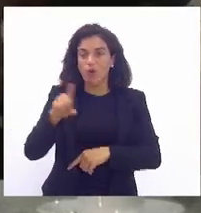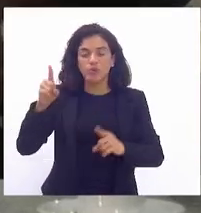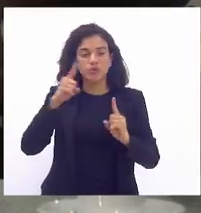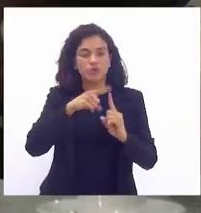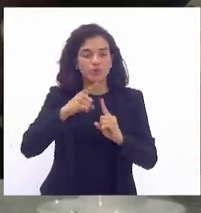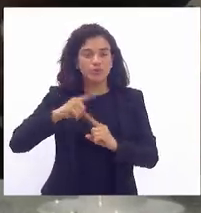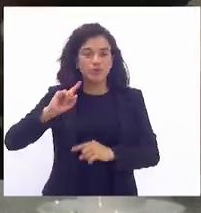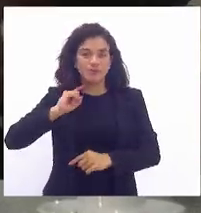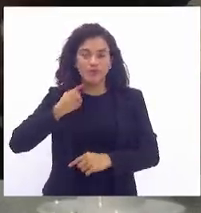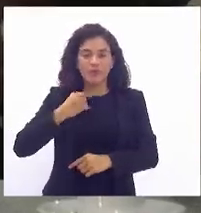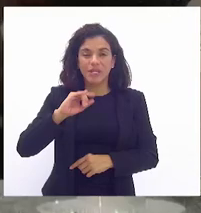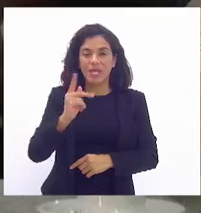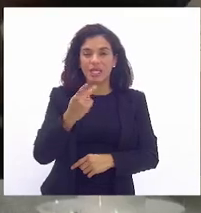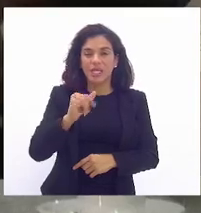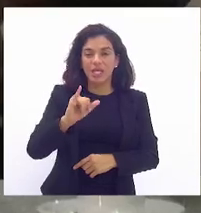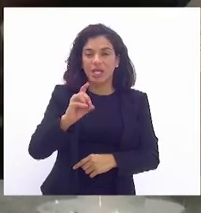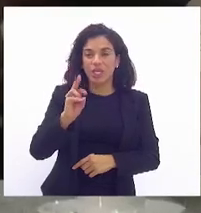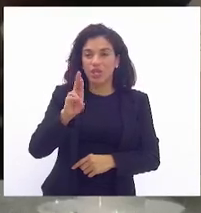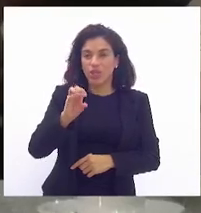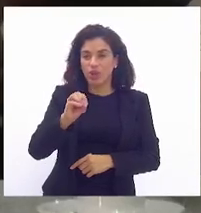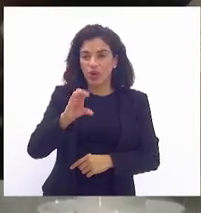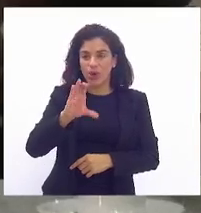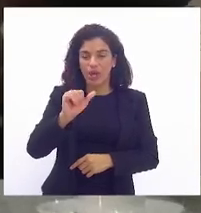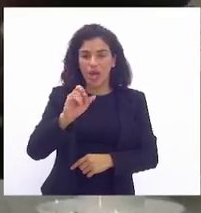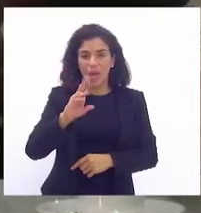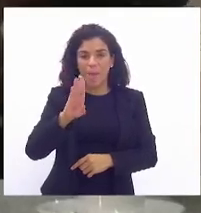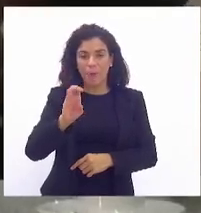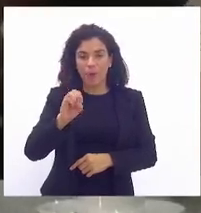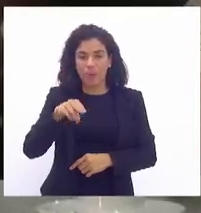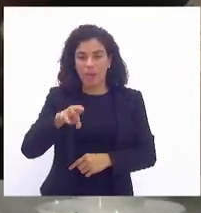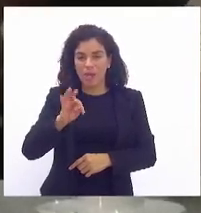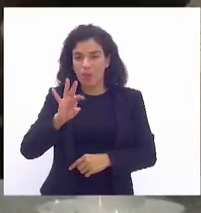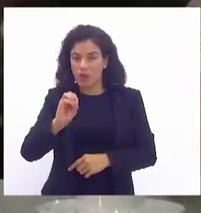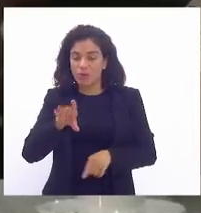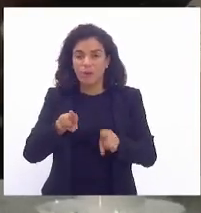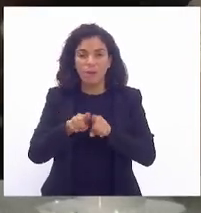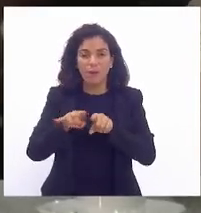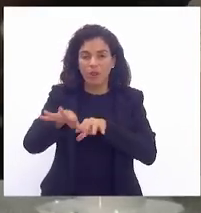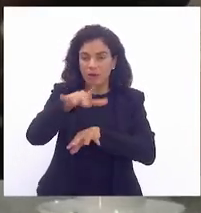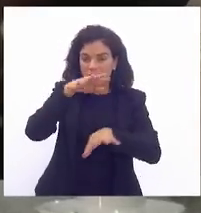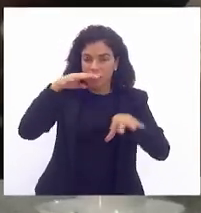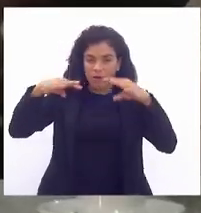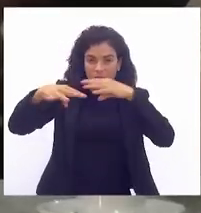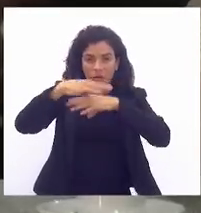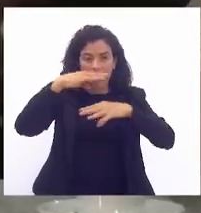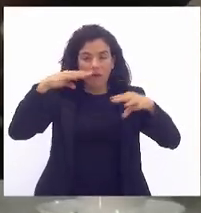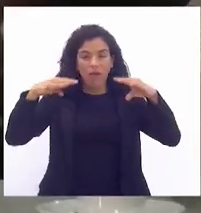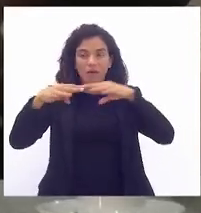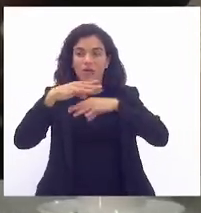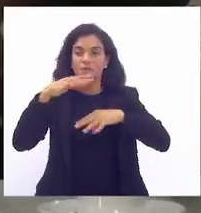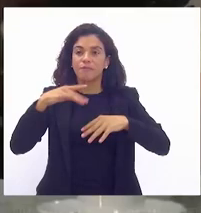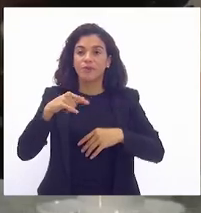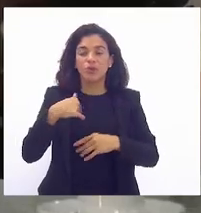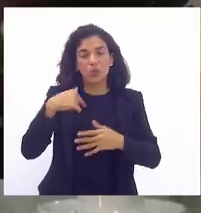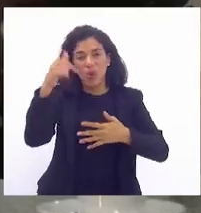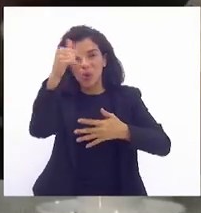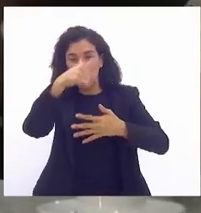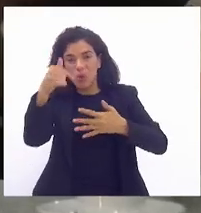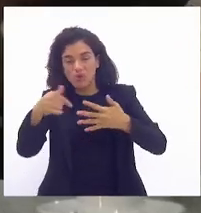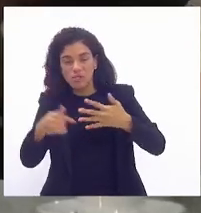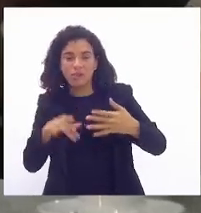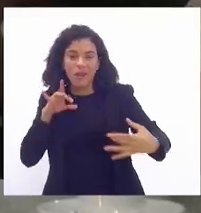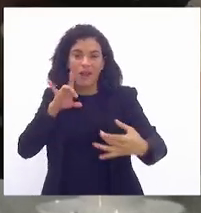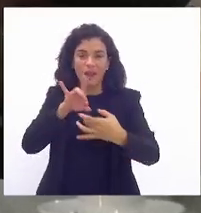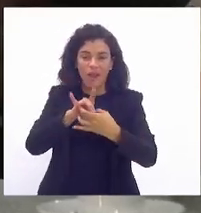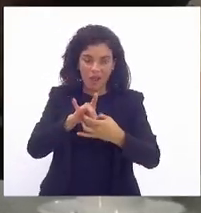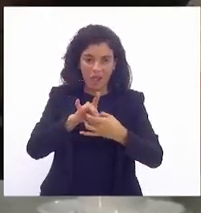como os hidrocarbonetos policíclicos aromáticos, os carbonos orgânicos voláteis, as bifenilas policloradas, todos esses poluentes estão relacionados